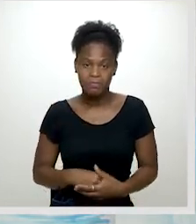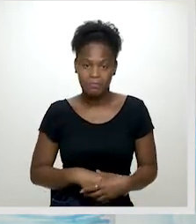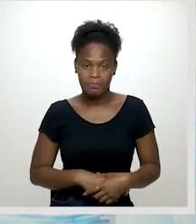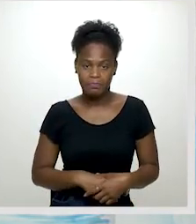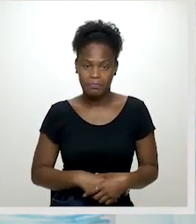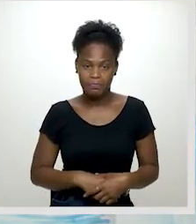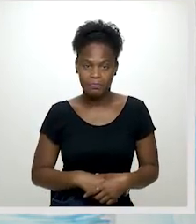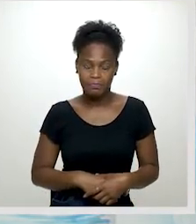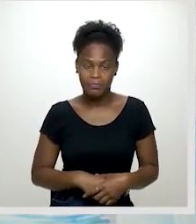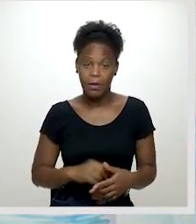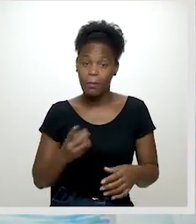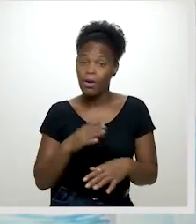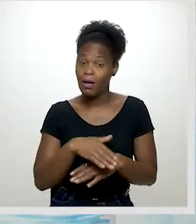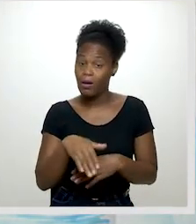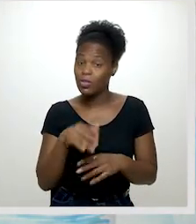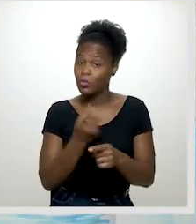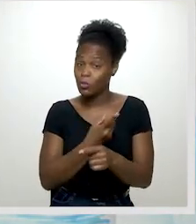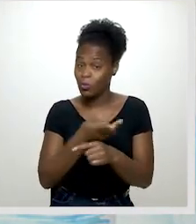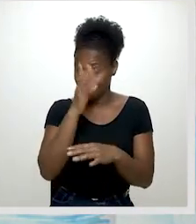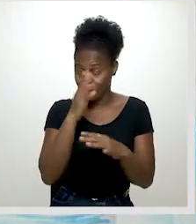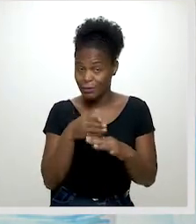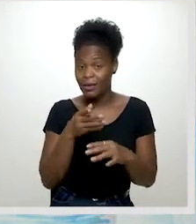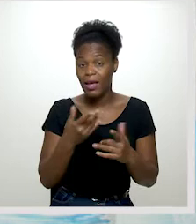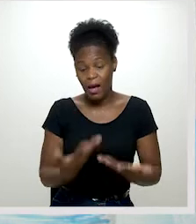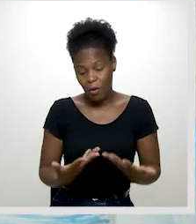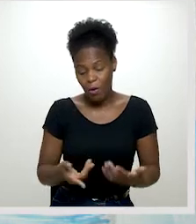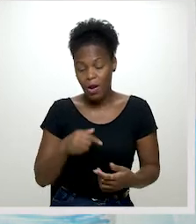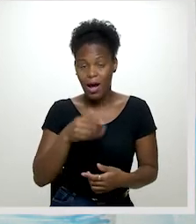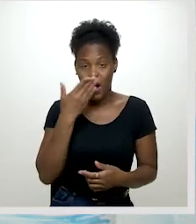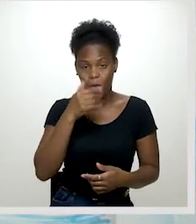esses aspectos que eu acabei de explicar agora na aula de hoje,